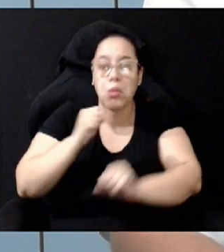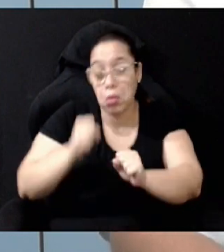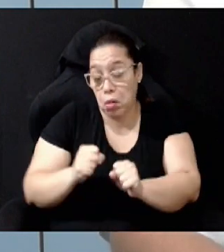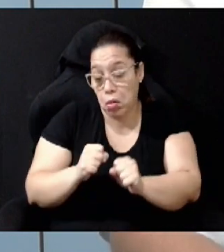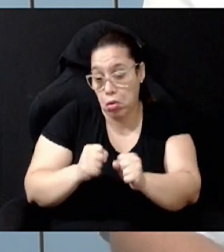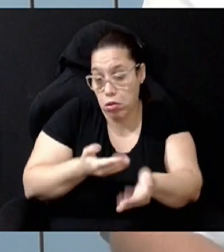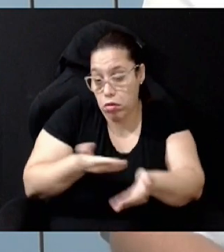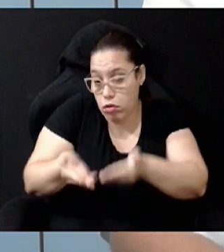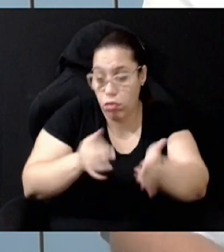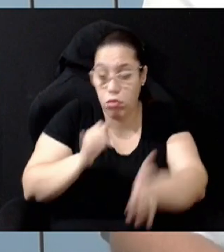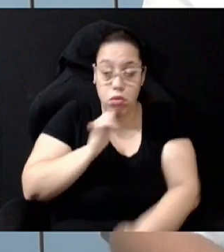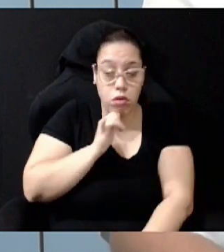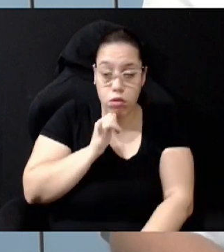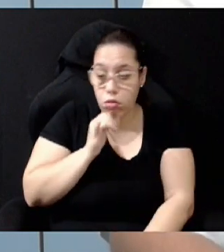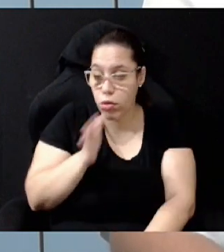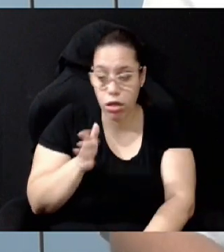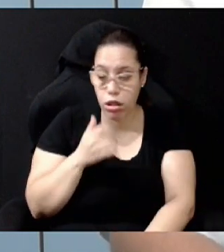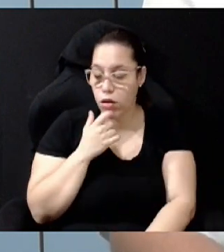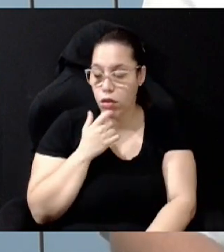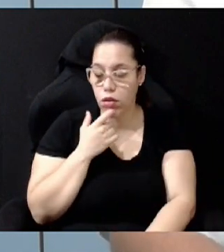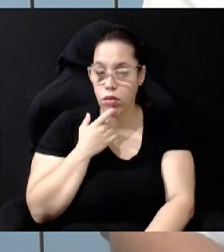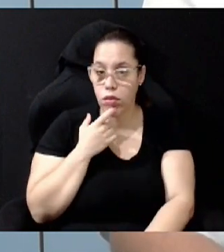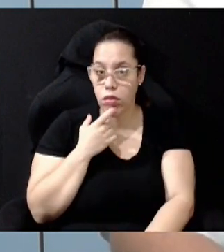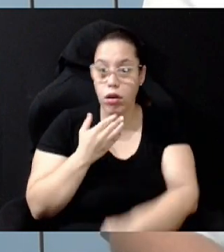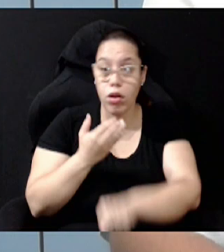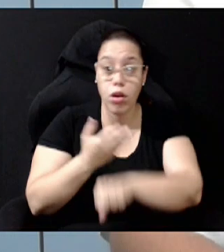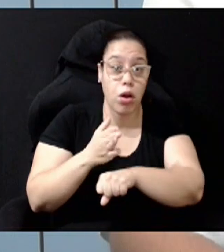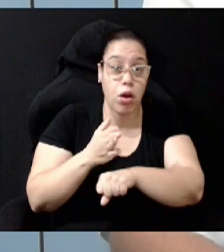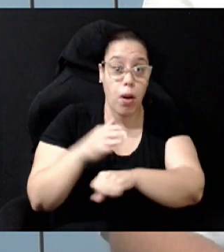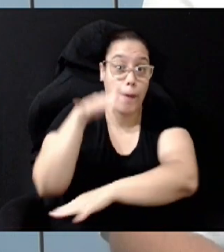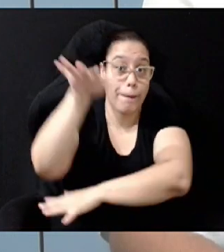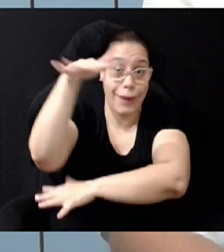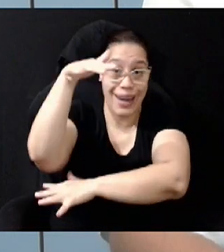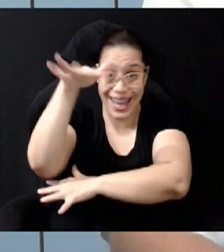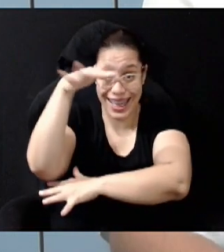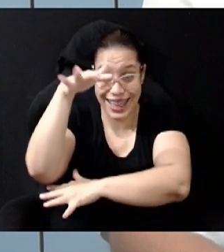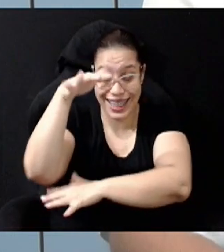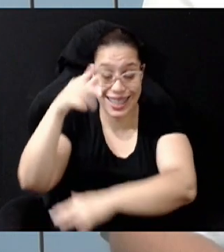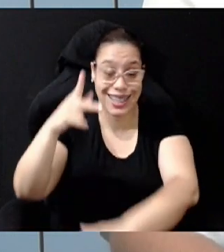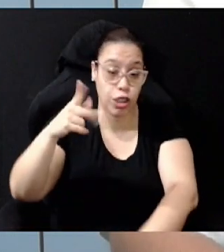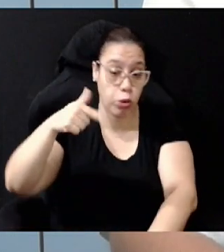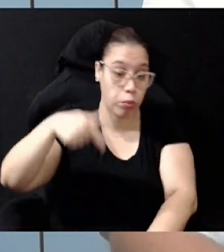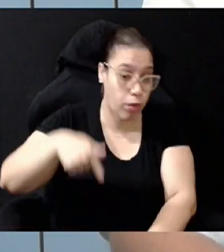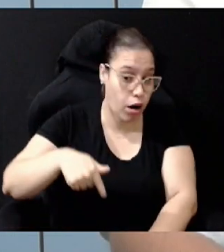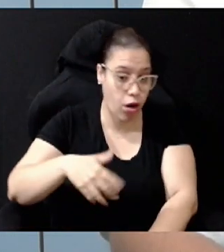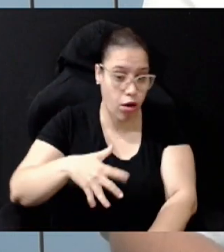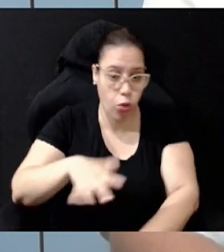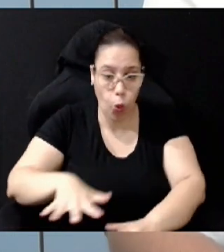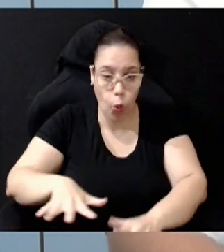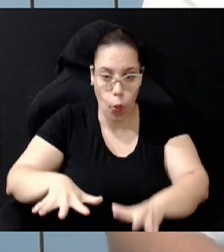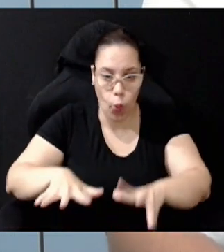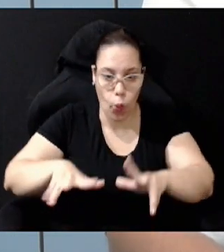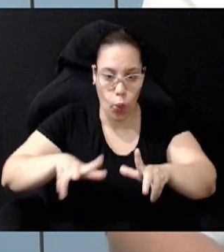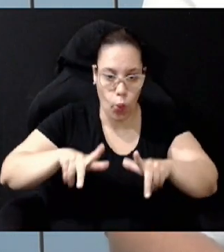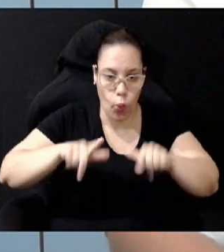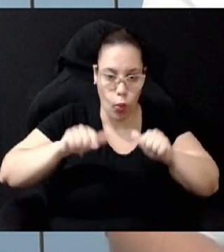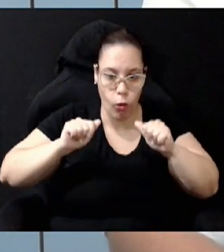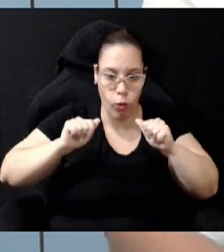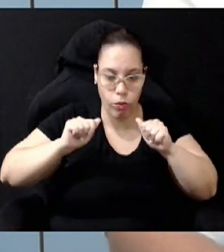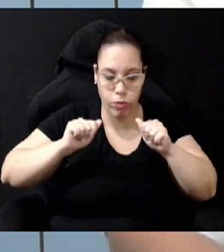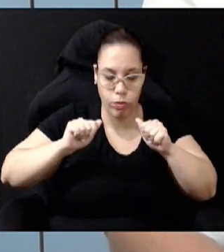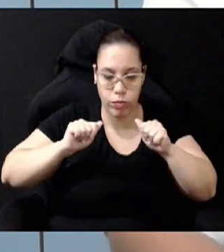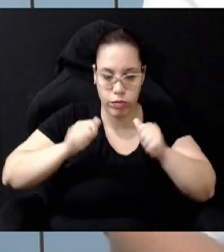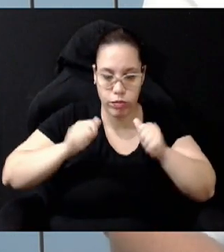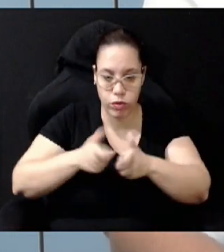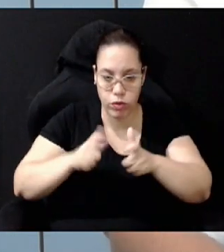exemplo, de praças, de parques que absorvam uma quantidade ainda maior,